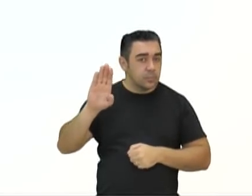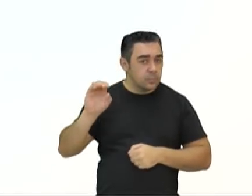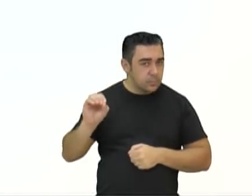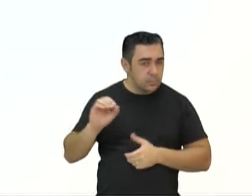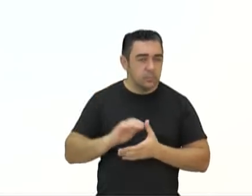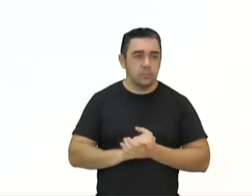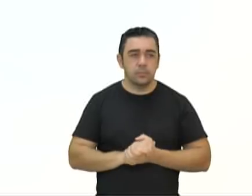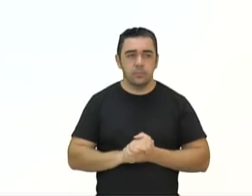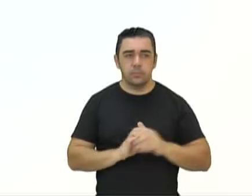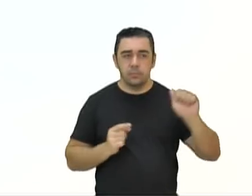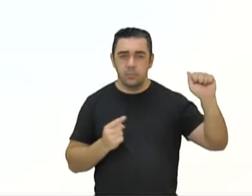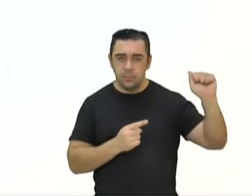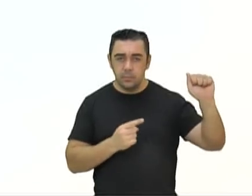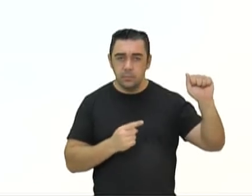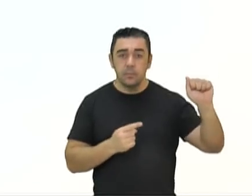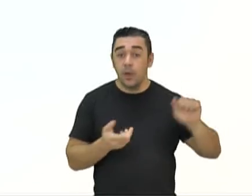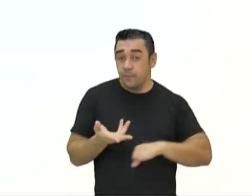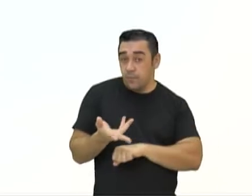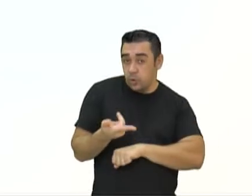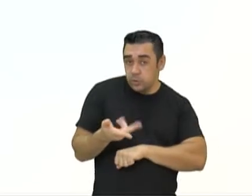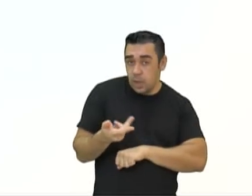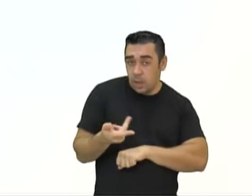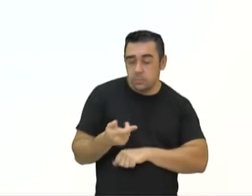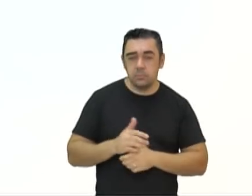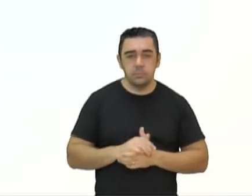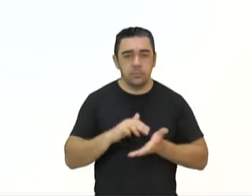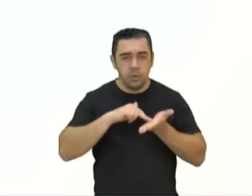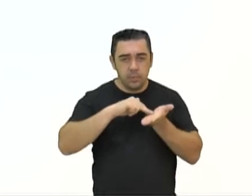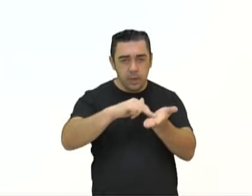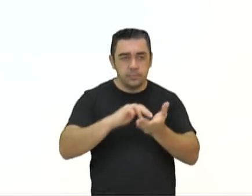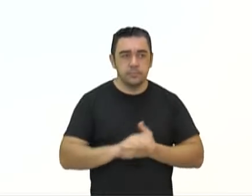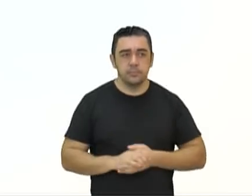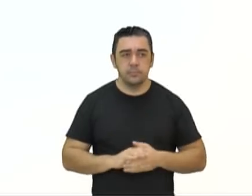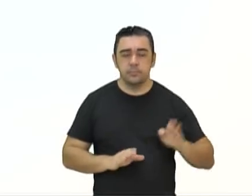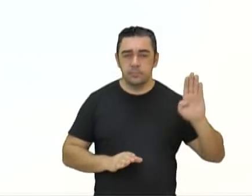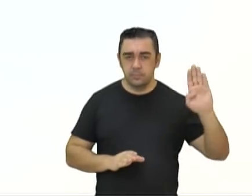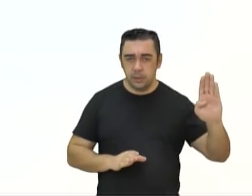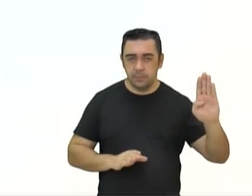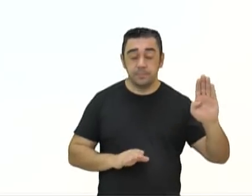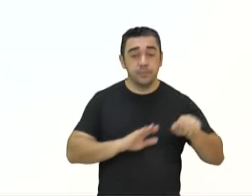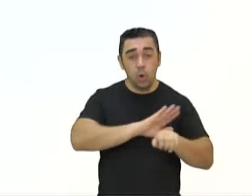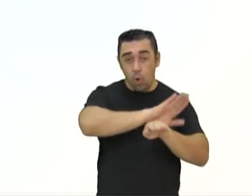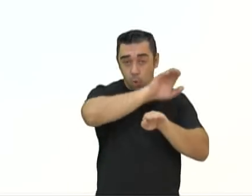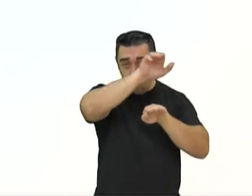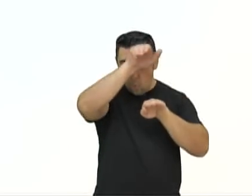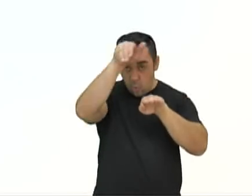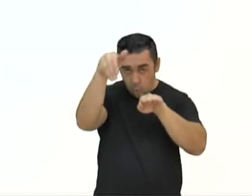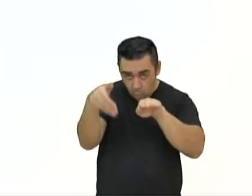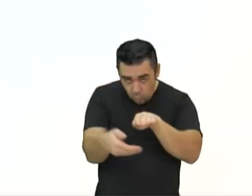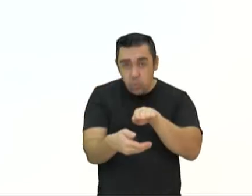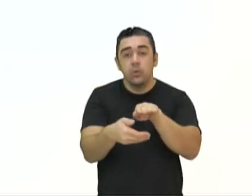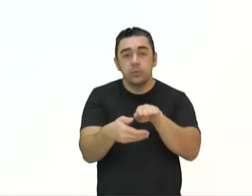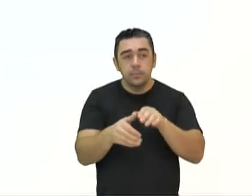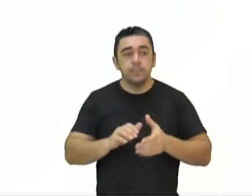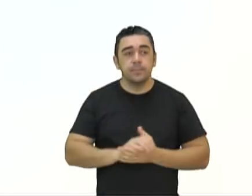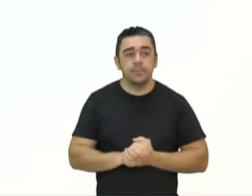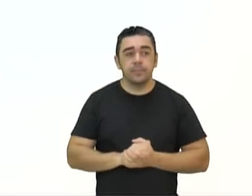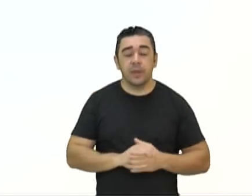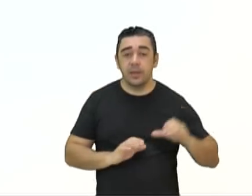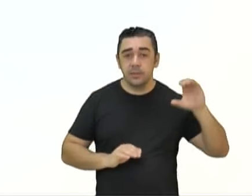A velocidade da prancha na água, a onda encobrir totalmente o